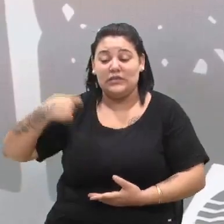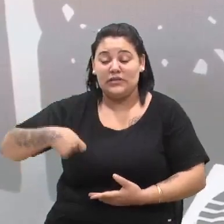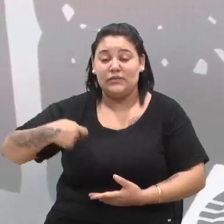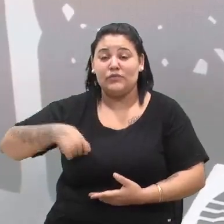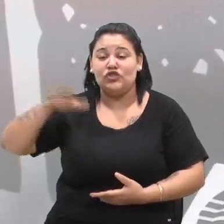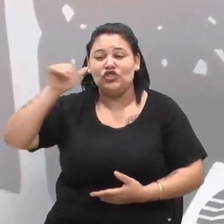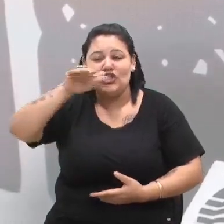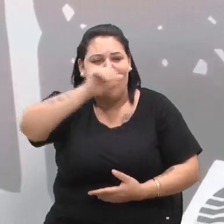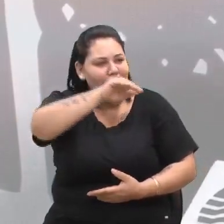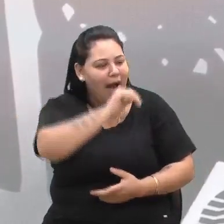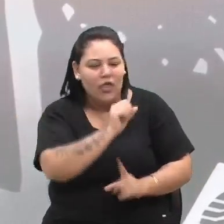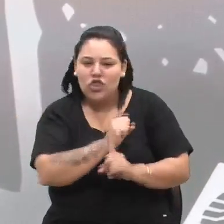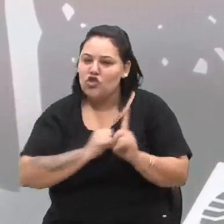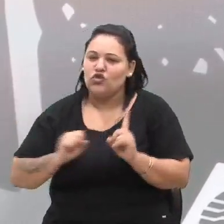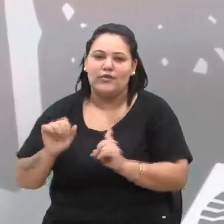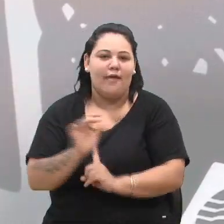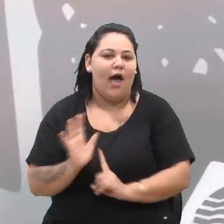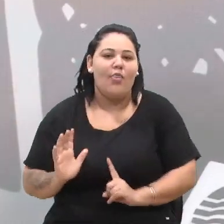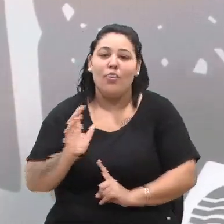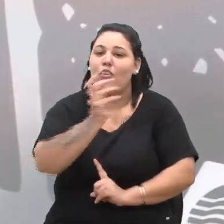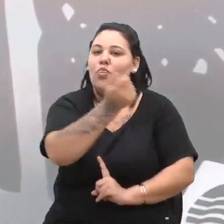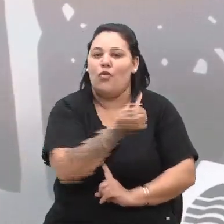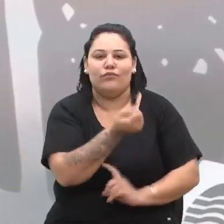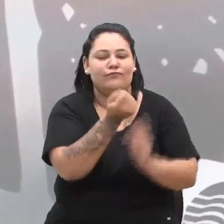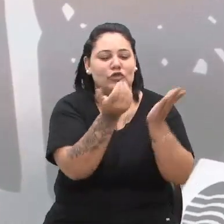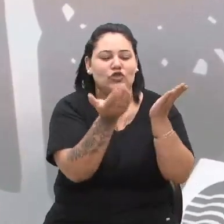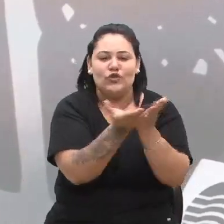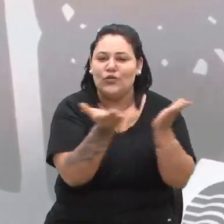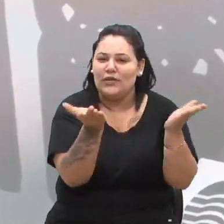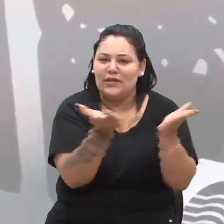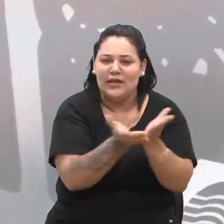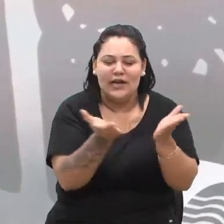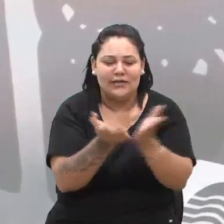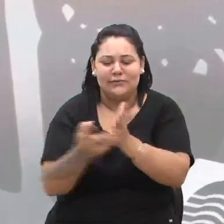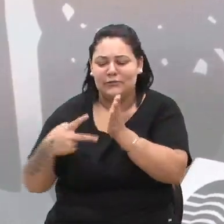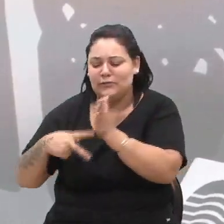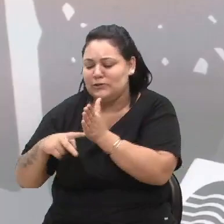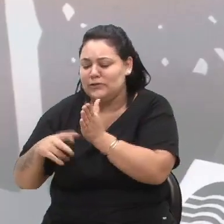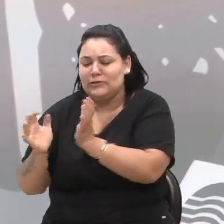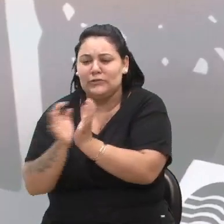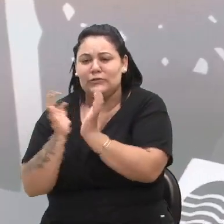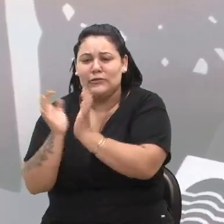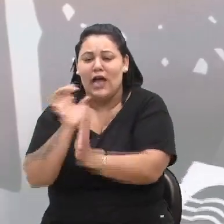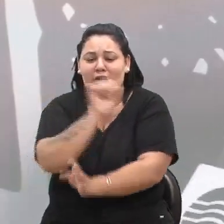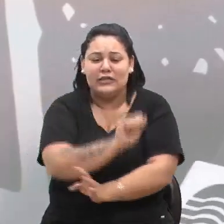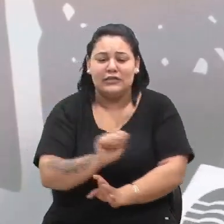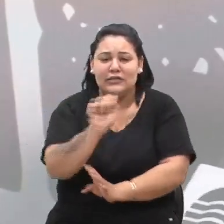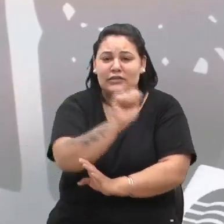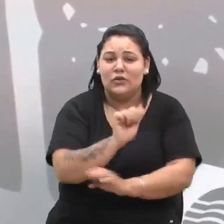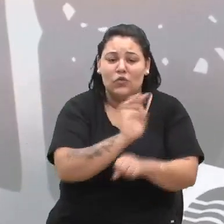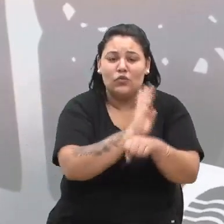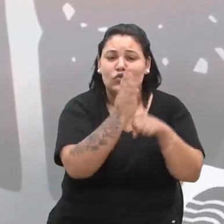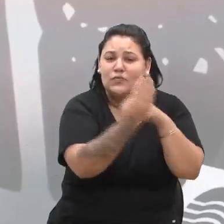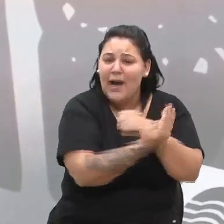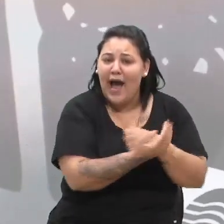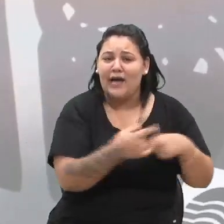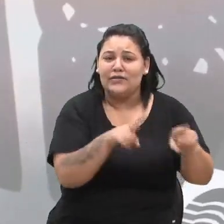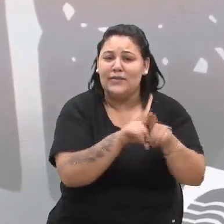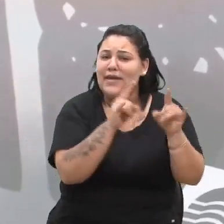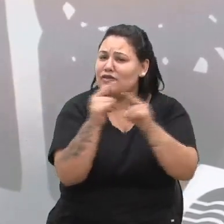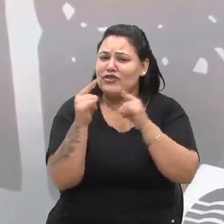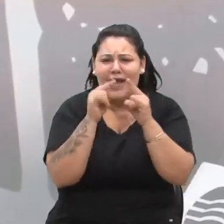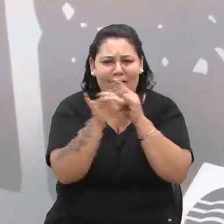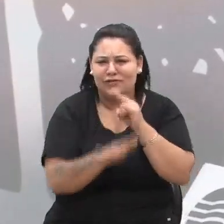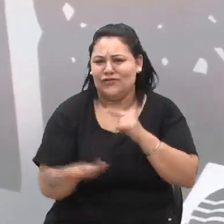toda a sociedade. Os estudantes, os sindicatos, associações de moradores de bairro, entidades.